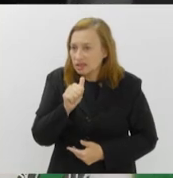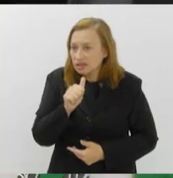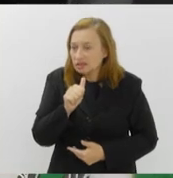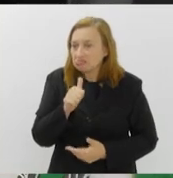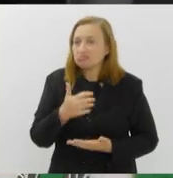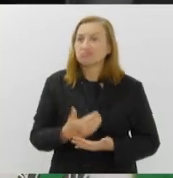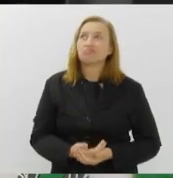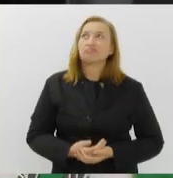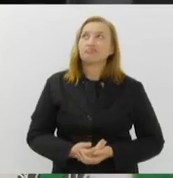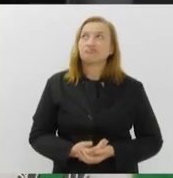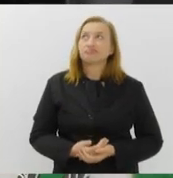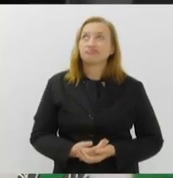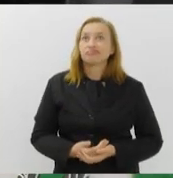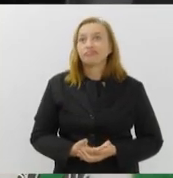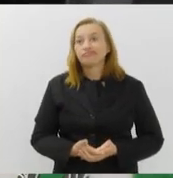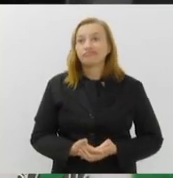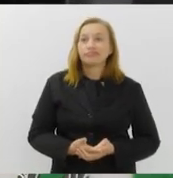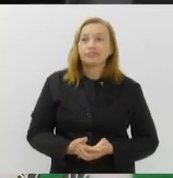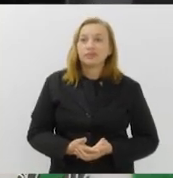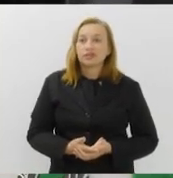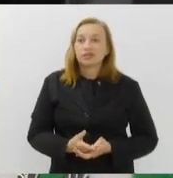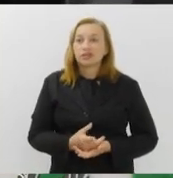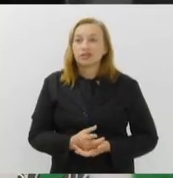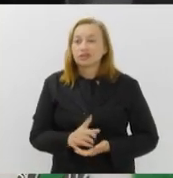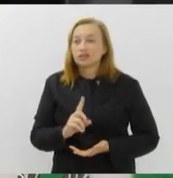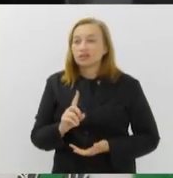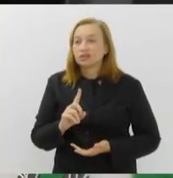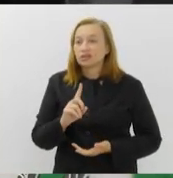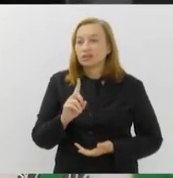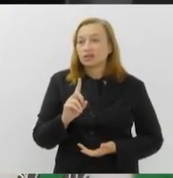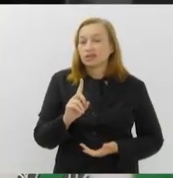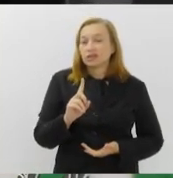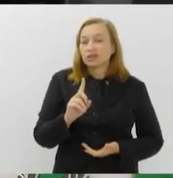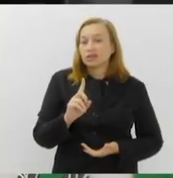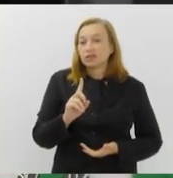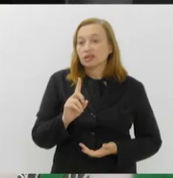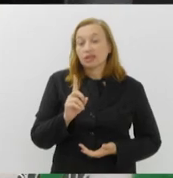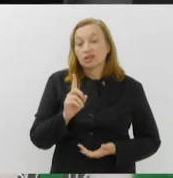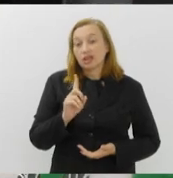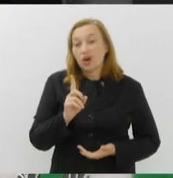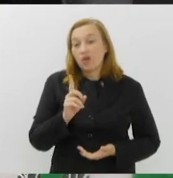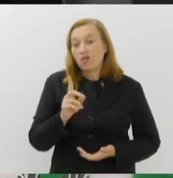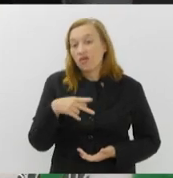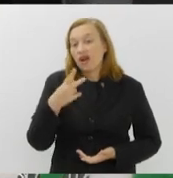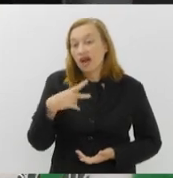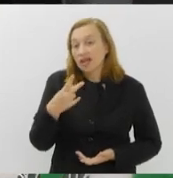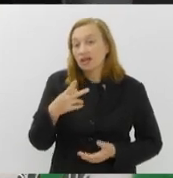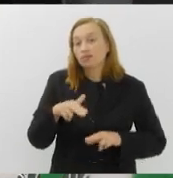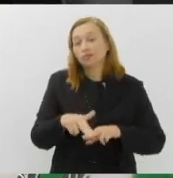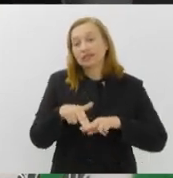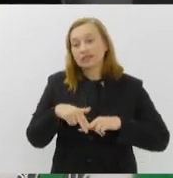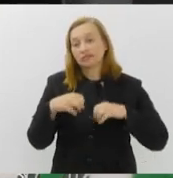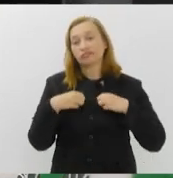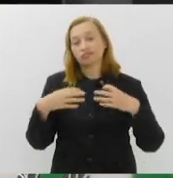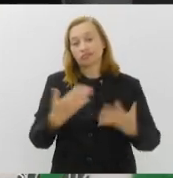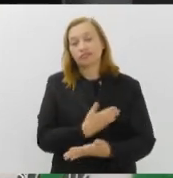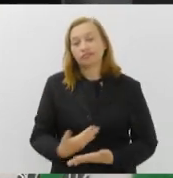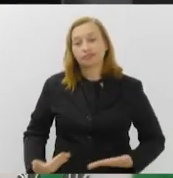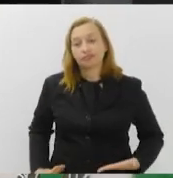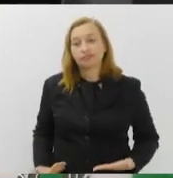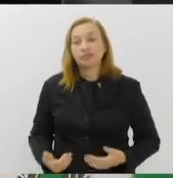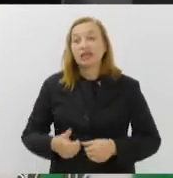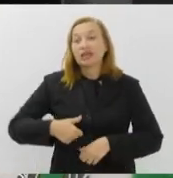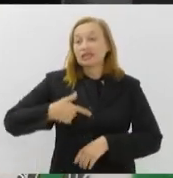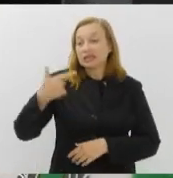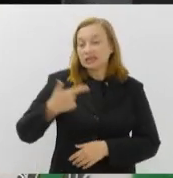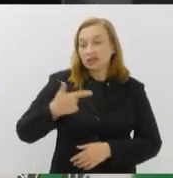sequer são citadas, né? Então, por isso, fazer uma audiência pública como essa, porque, segundo